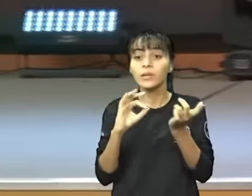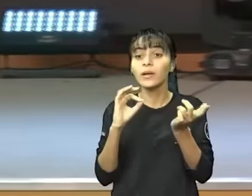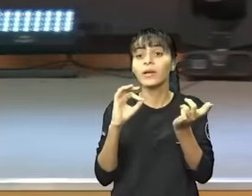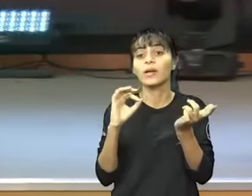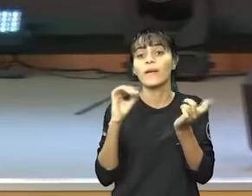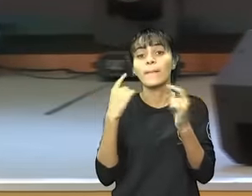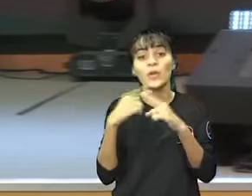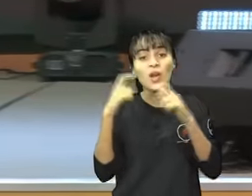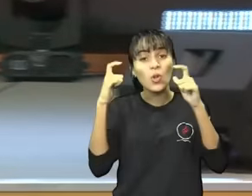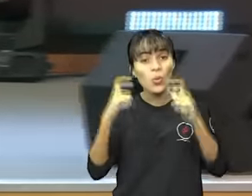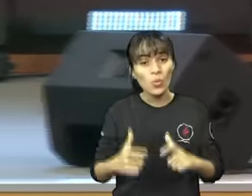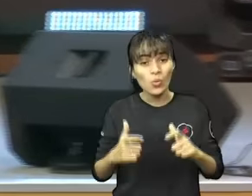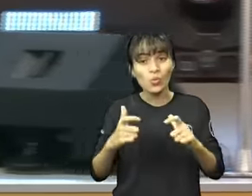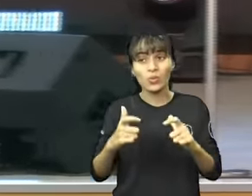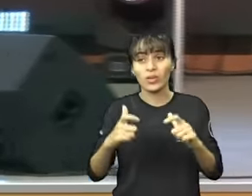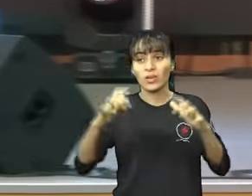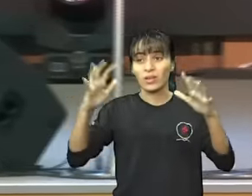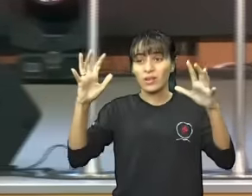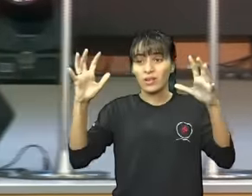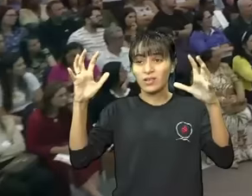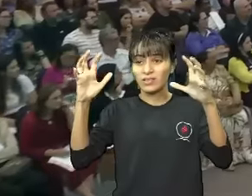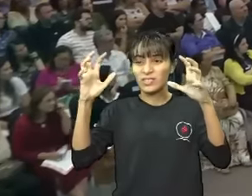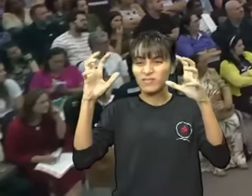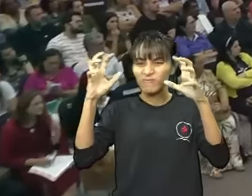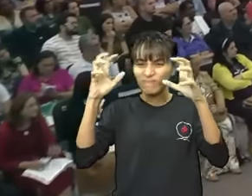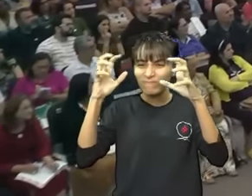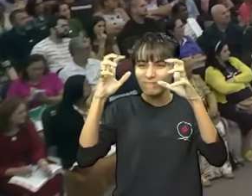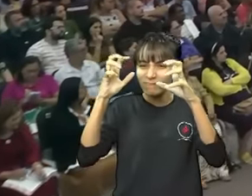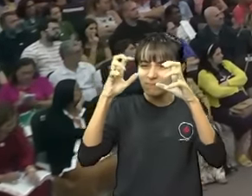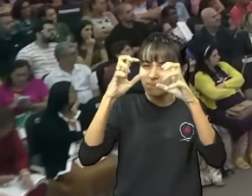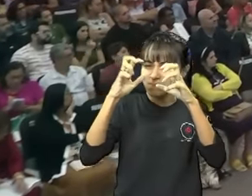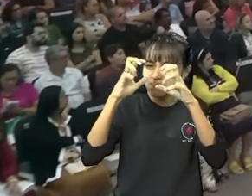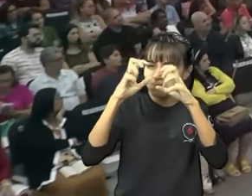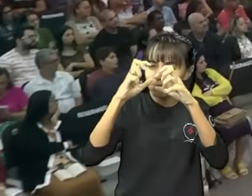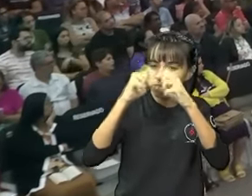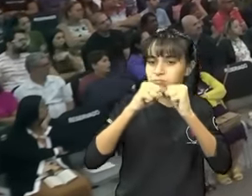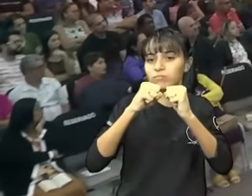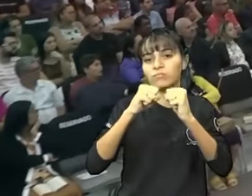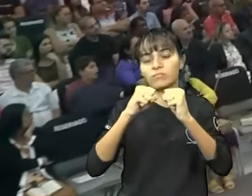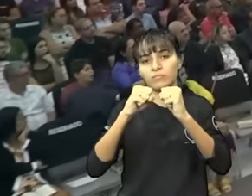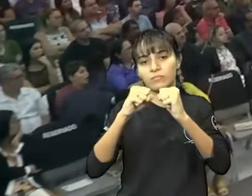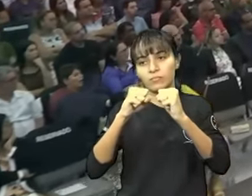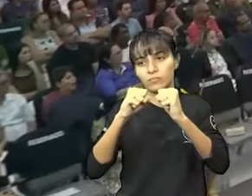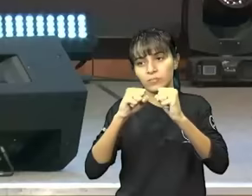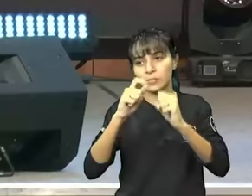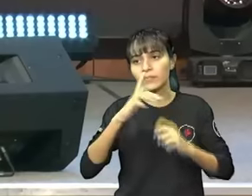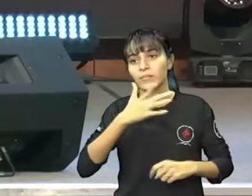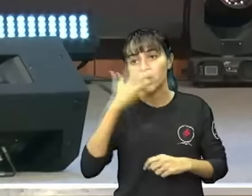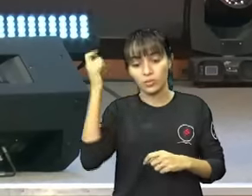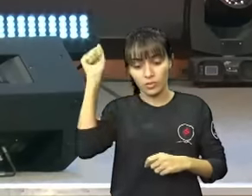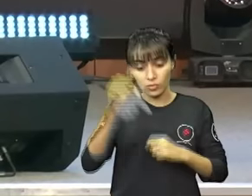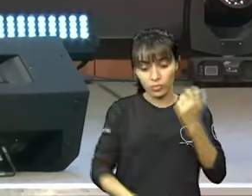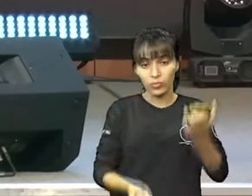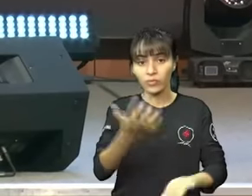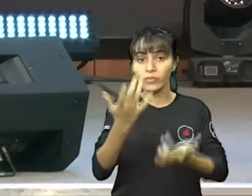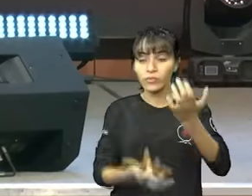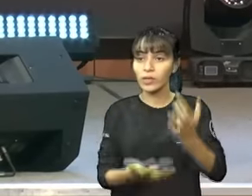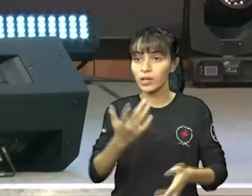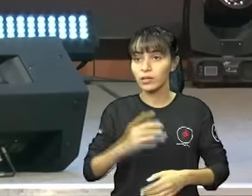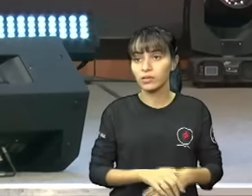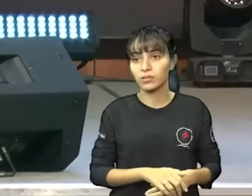lugar de densas trevas que sabe o que que significa isso que o indivíduo que foi lançado no inferno